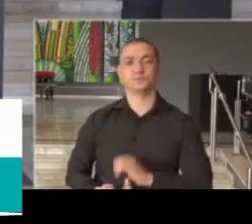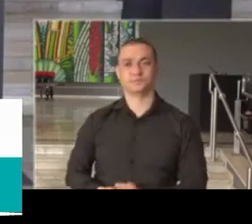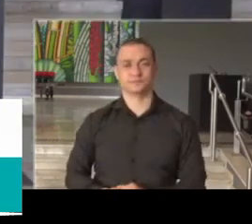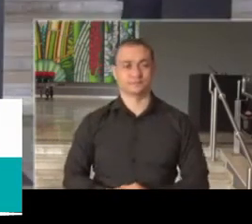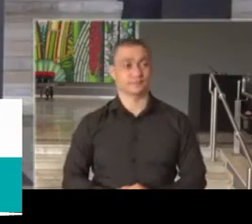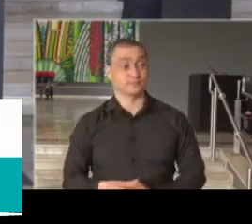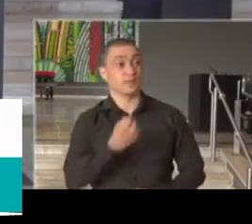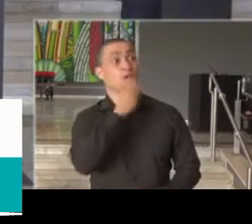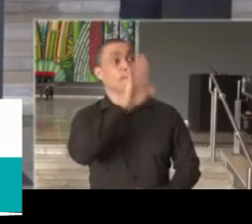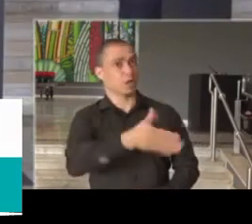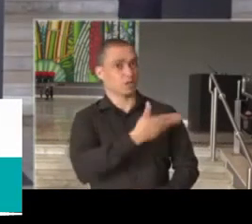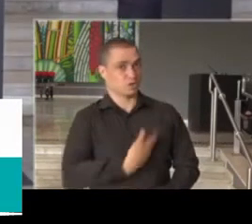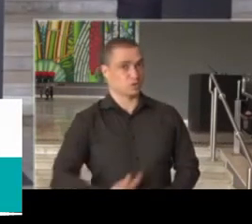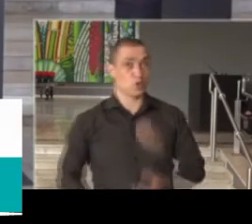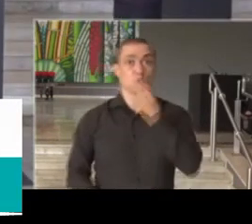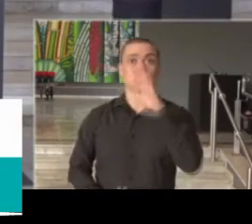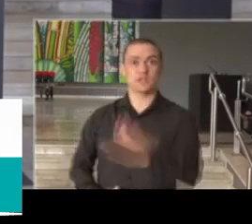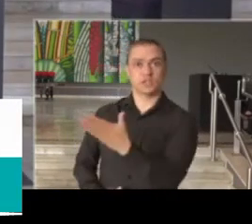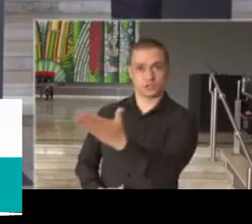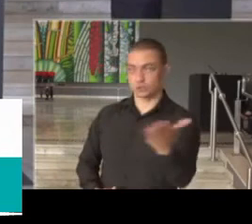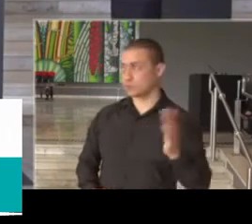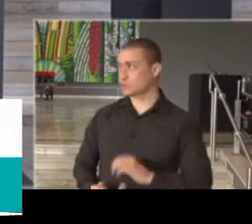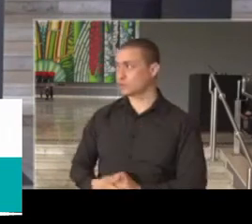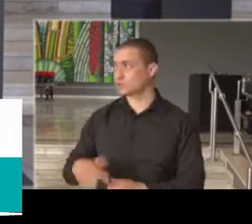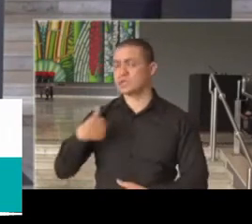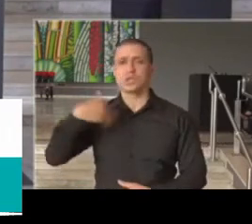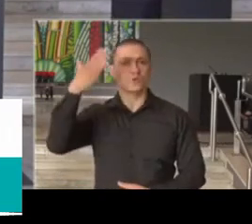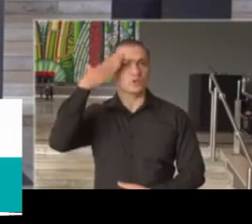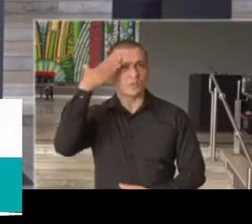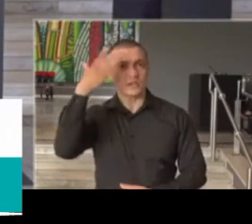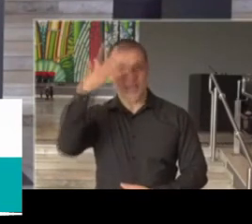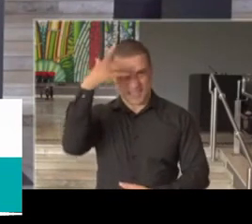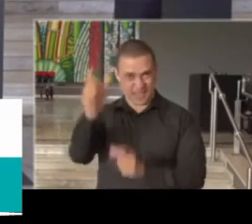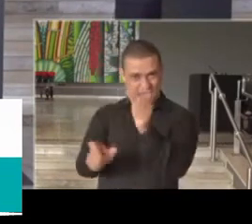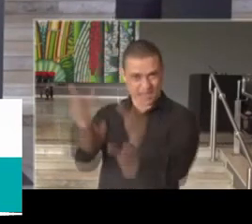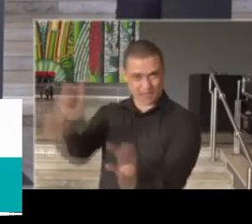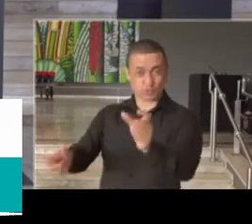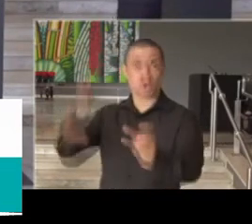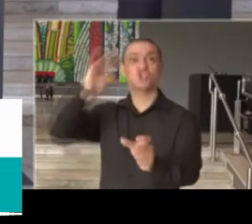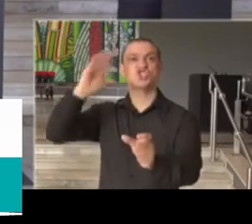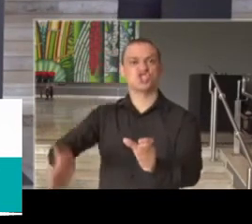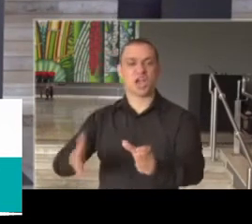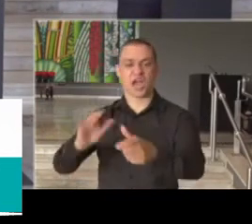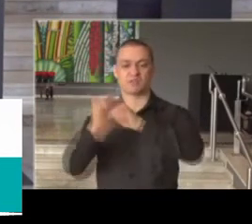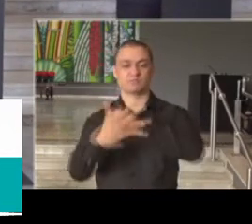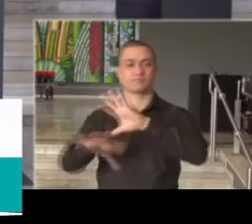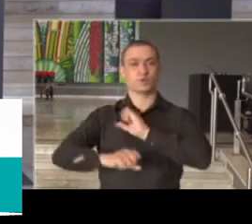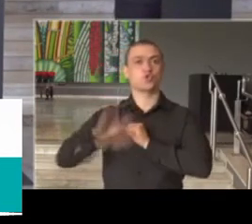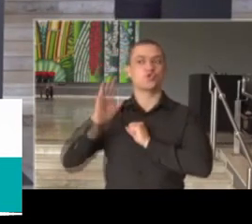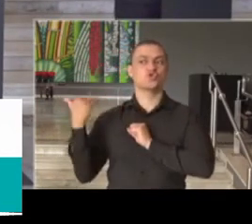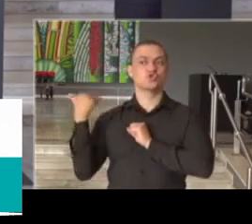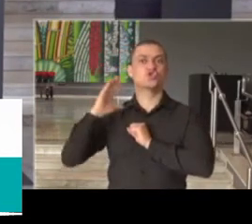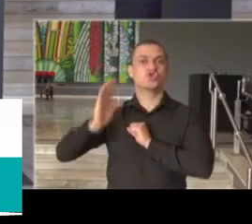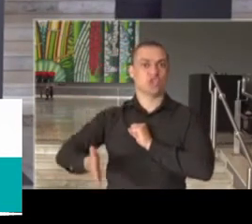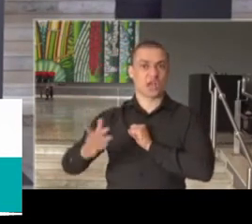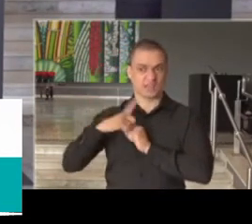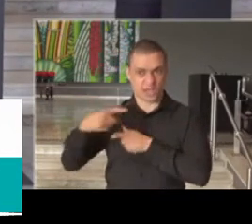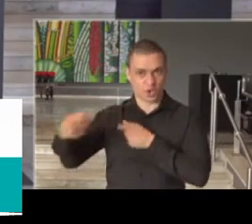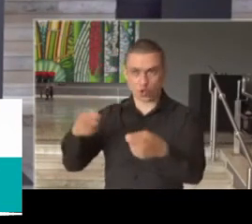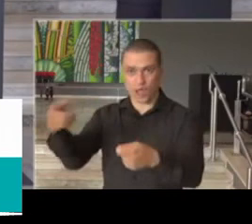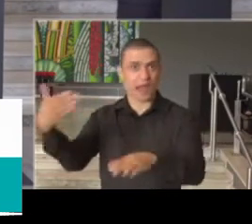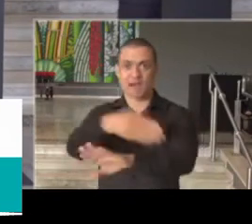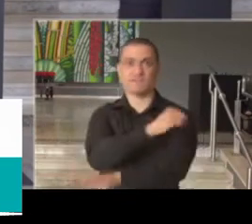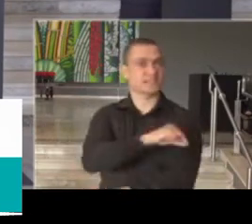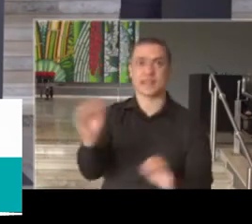Boa tarde, governador. Boa tarde a todos. Eu queria saber sobre as pessoas que já tiveram a doença. Vai ter algum controle para que